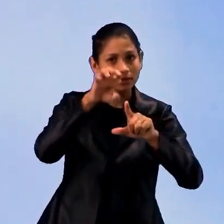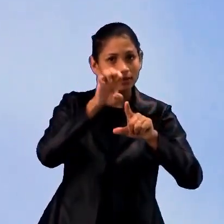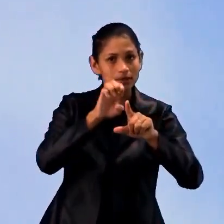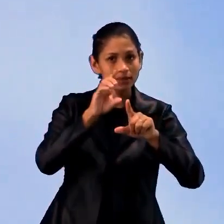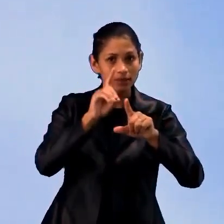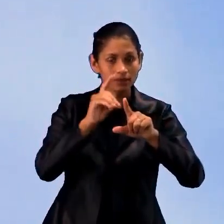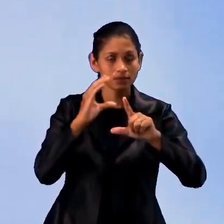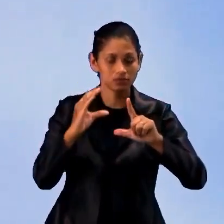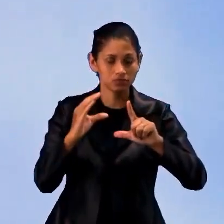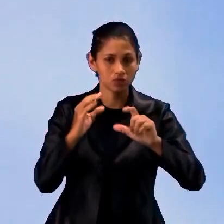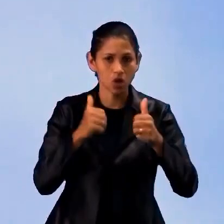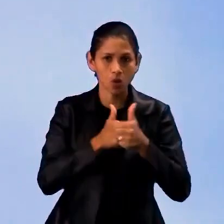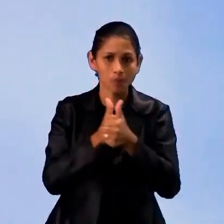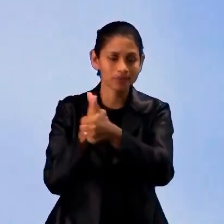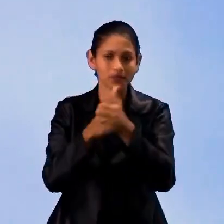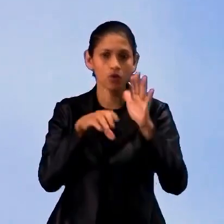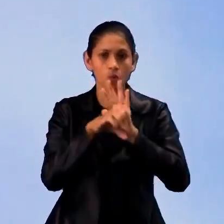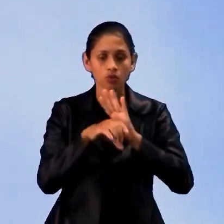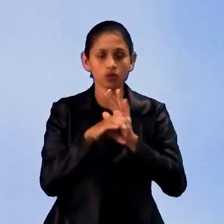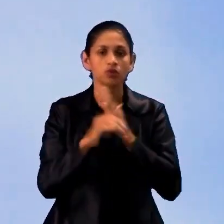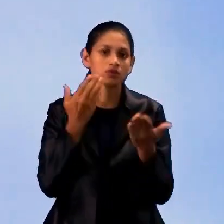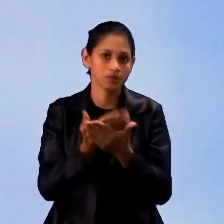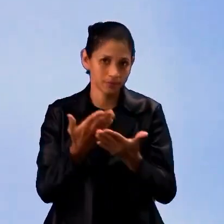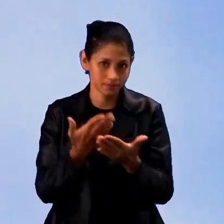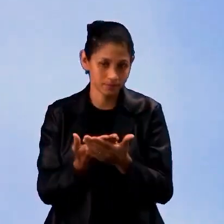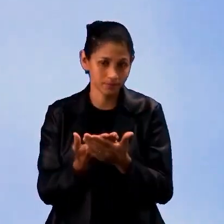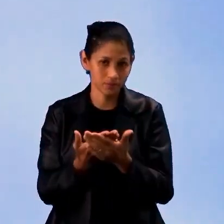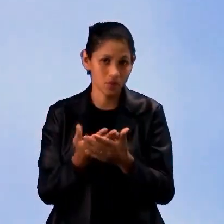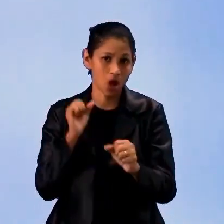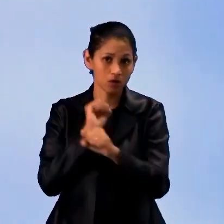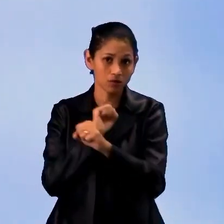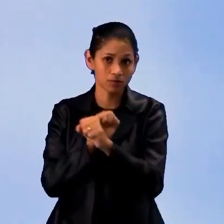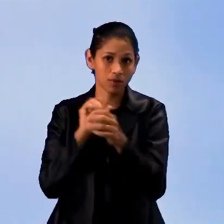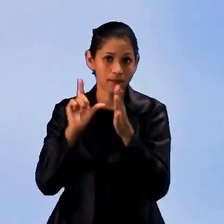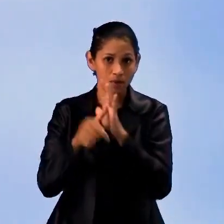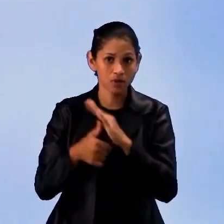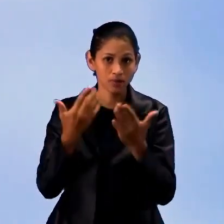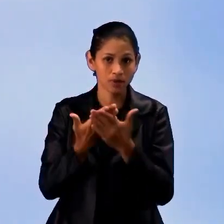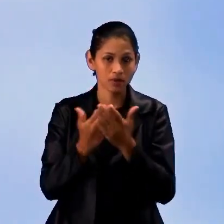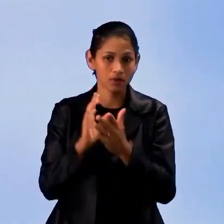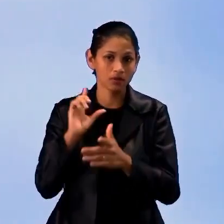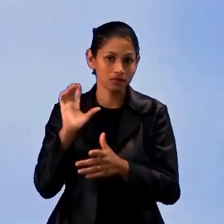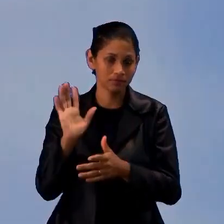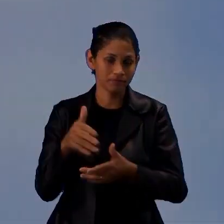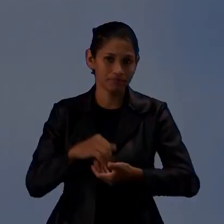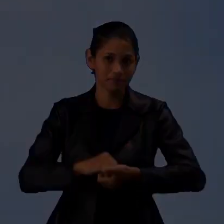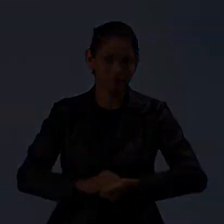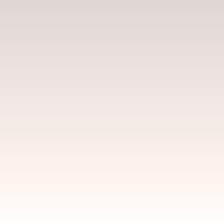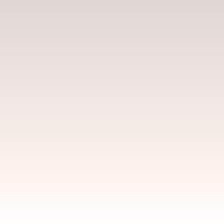estar acompanhando nossos conteúdos, nossas aulas. Eu te espero na próxima aula. Até lá!